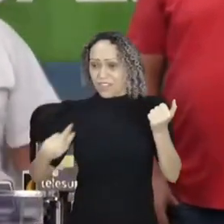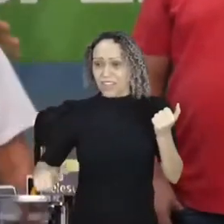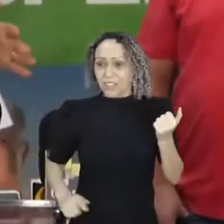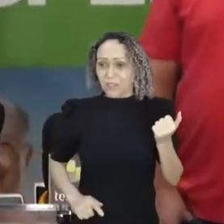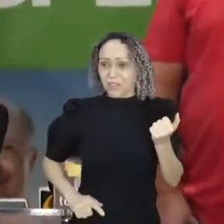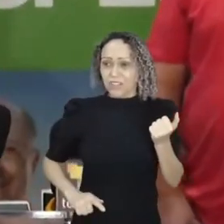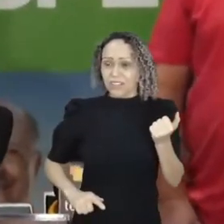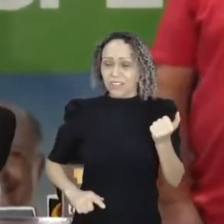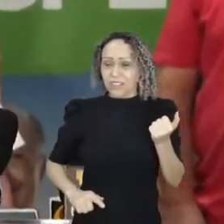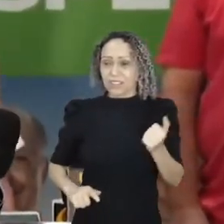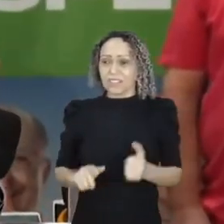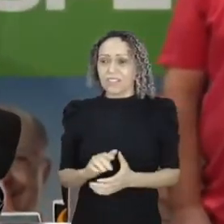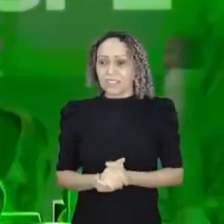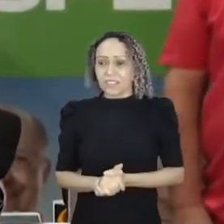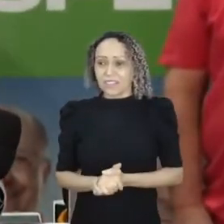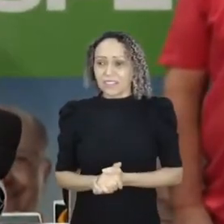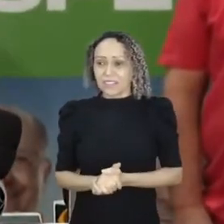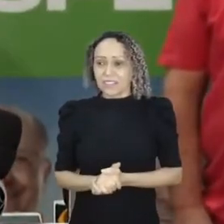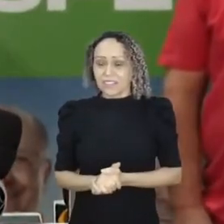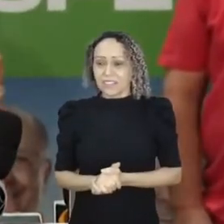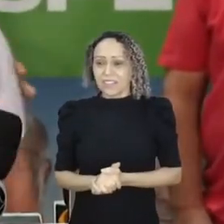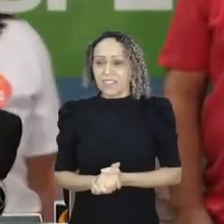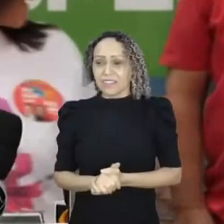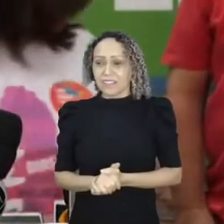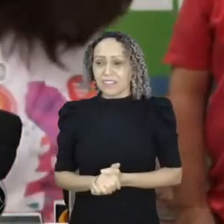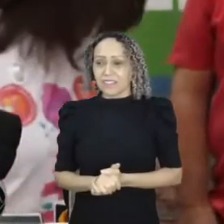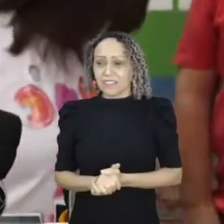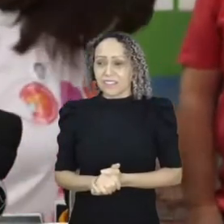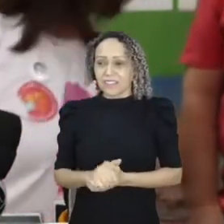Dá um beijinho, né? Chegou no...